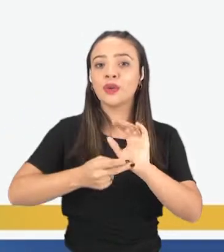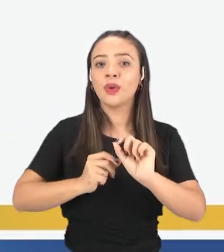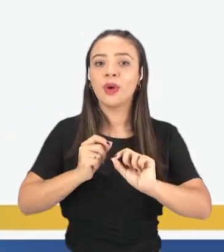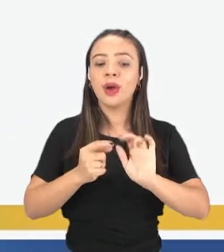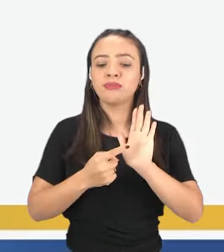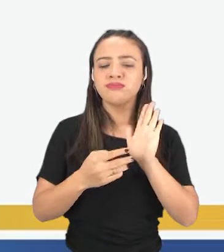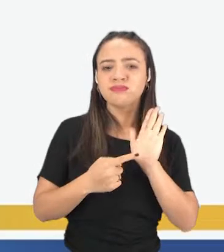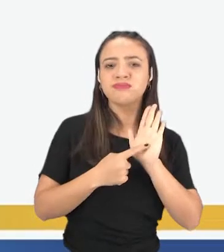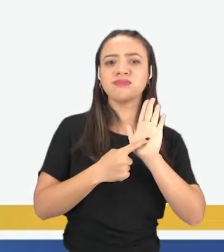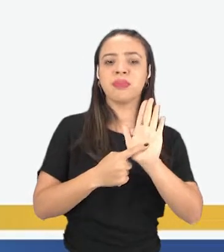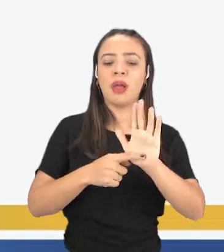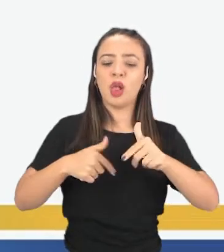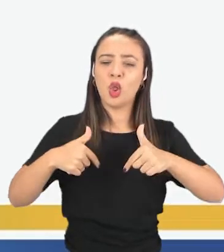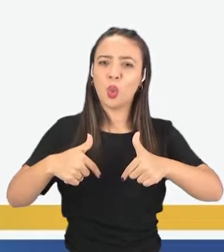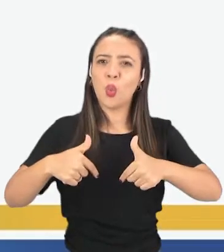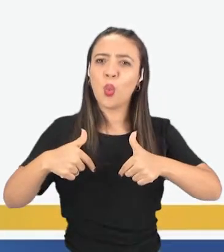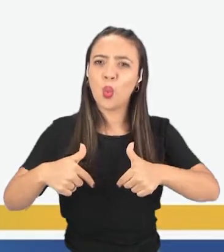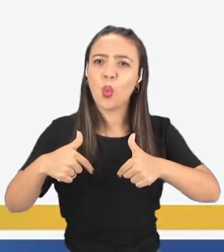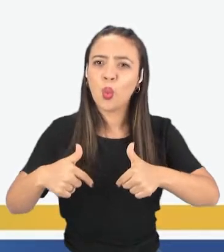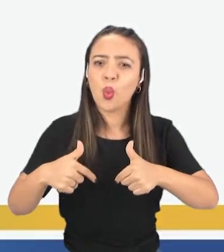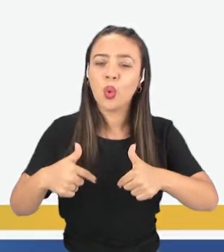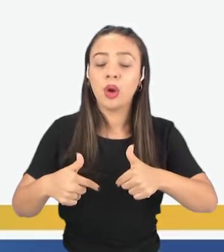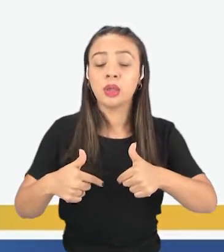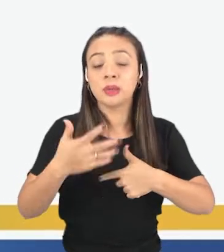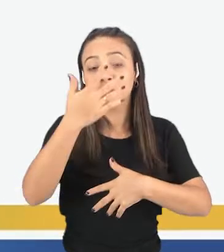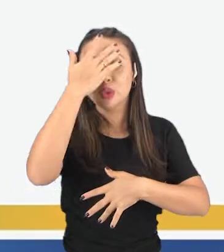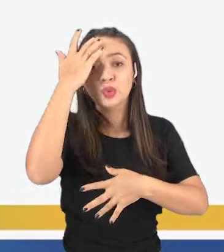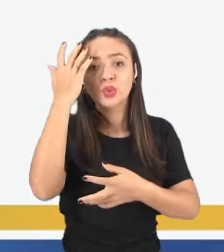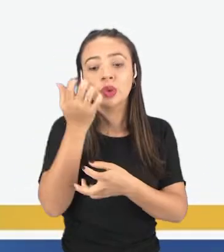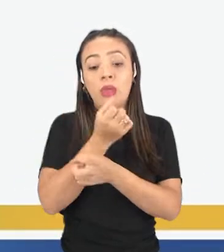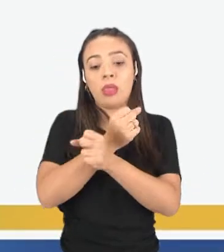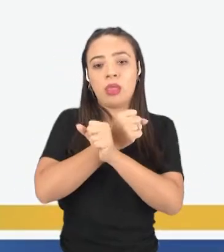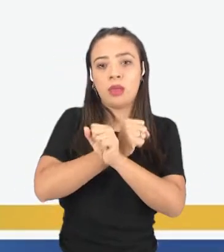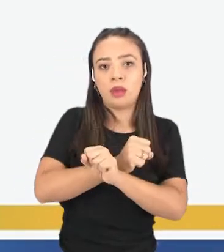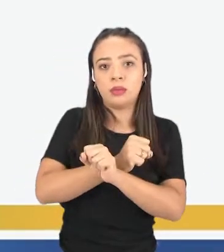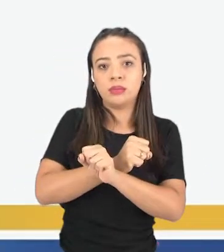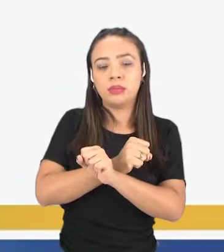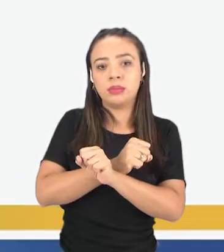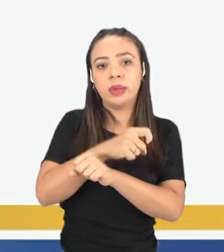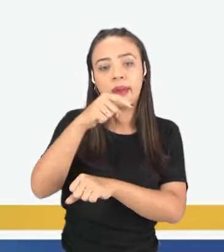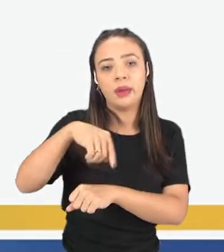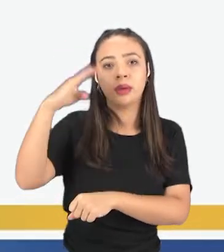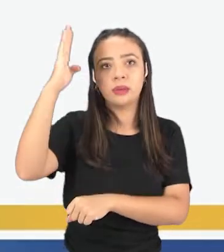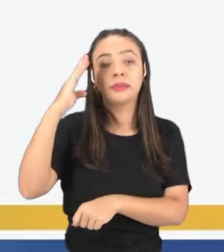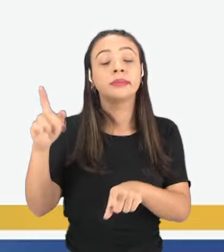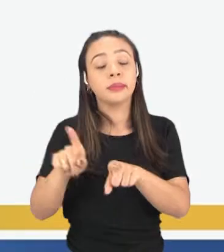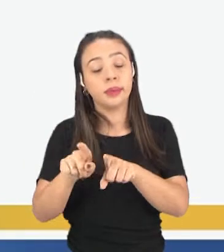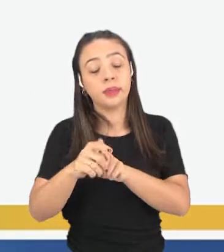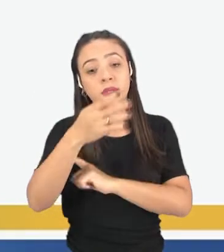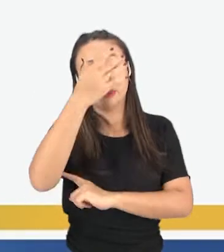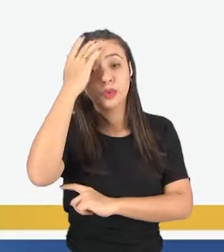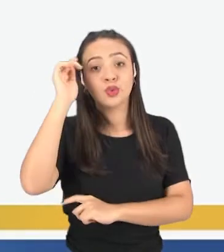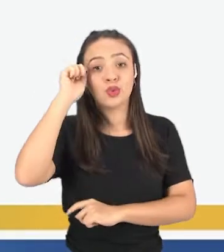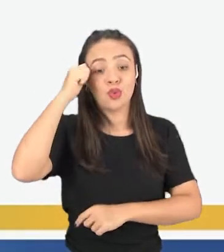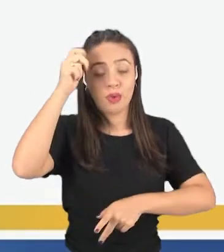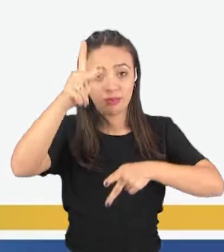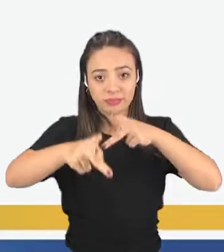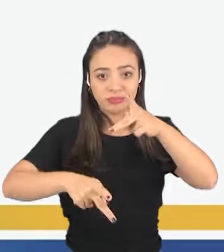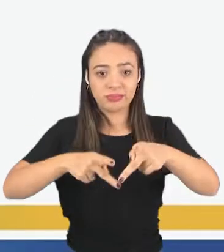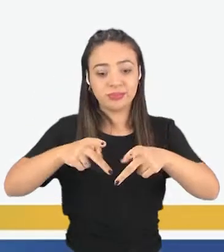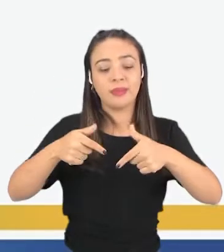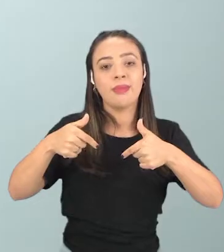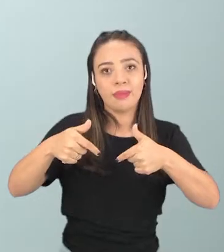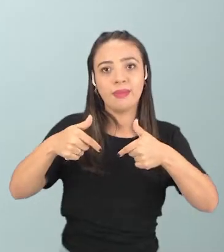e resistência dos negros escravizados no Brasil, bem como da luta por direitos que os afro-brasileiros reivindicam. Para quem